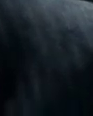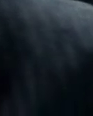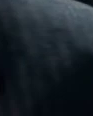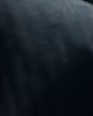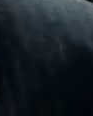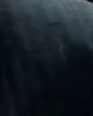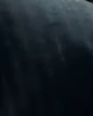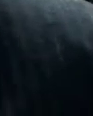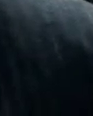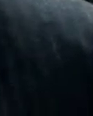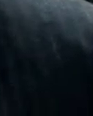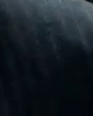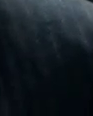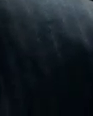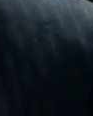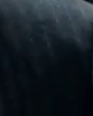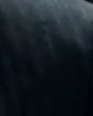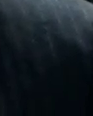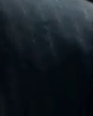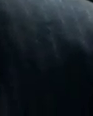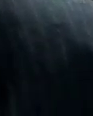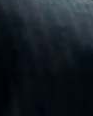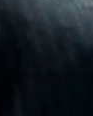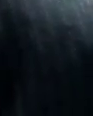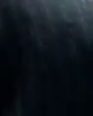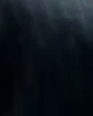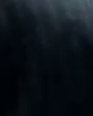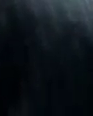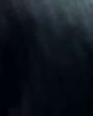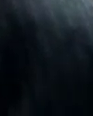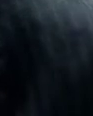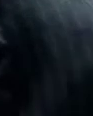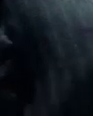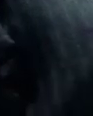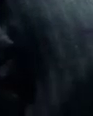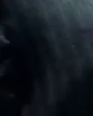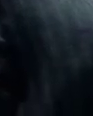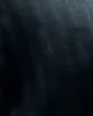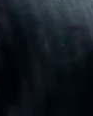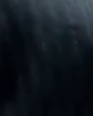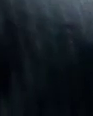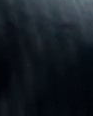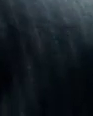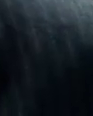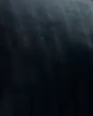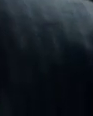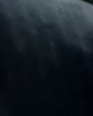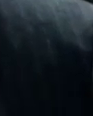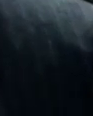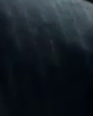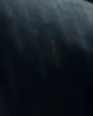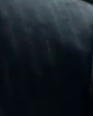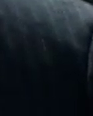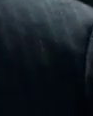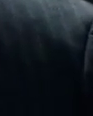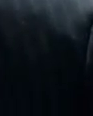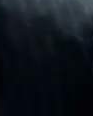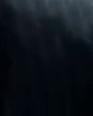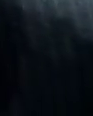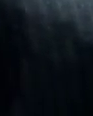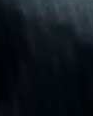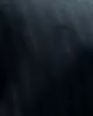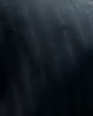né? E eu vejo aqui, por exemplo, ontem eu estive em Boa Esperança, na unidade Boa Esperança, graças a Deus está com os dois médicos,